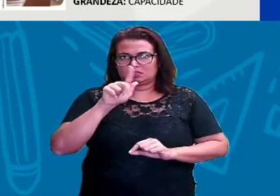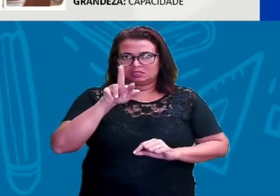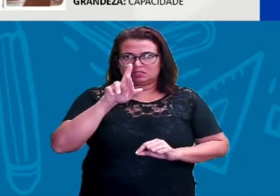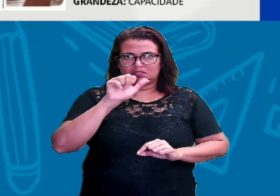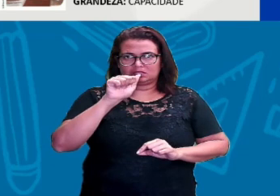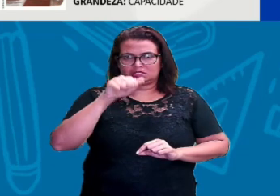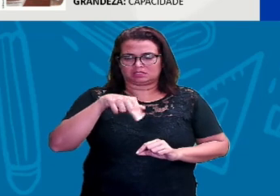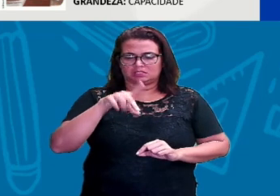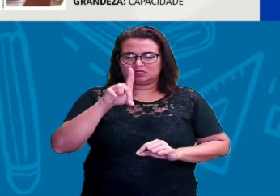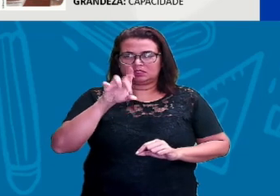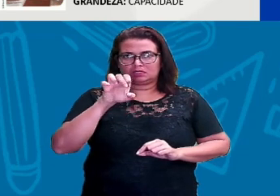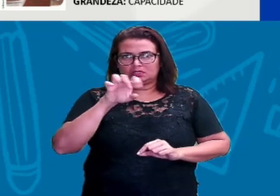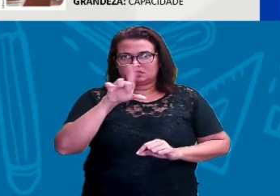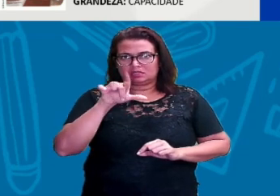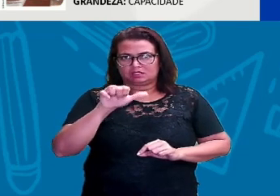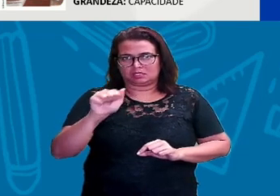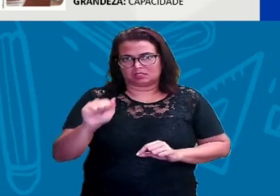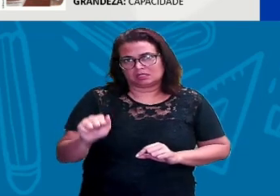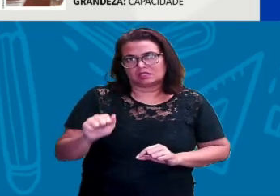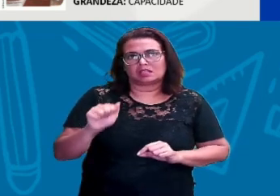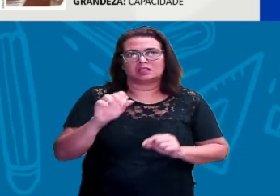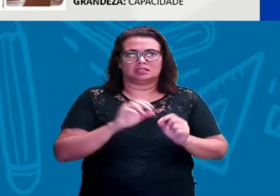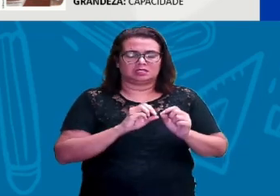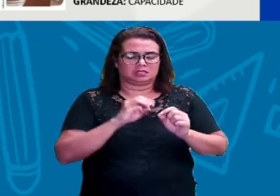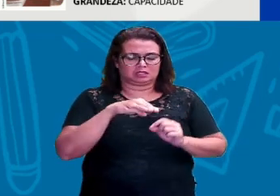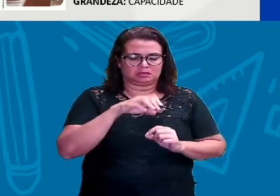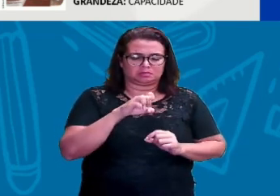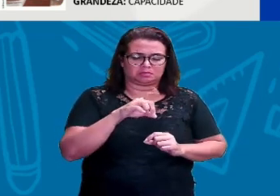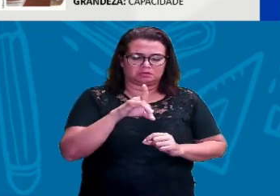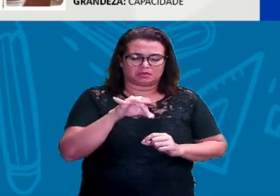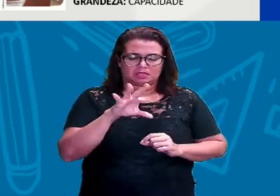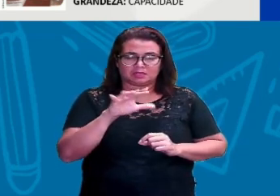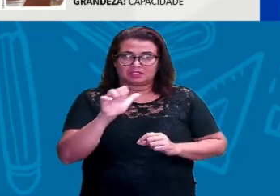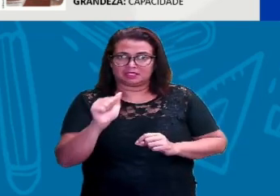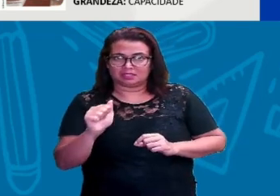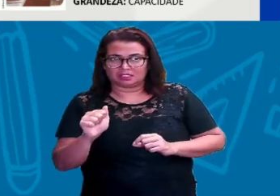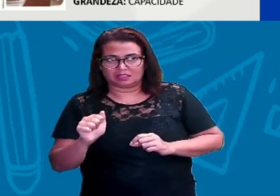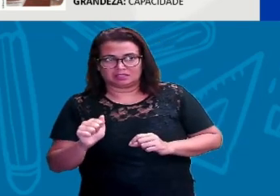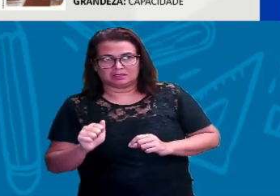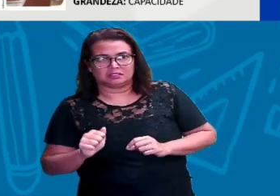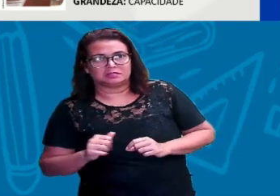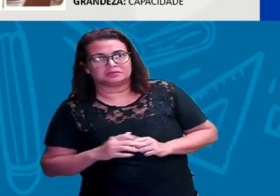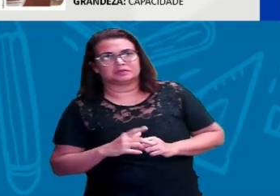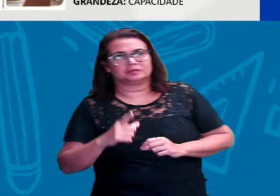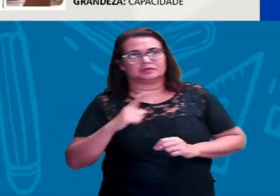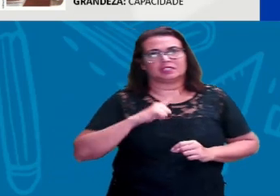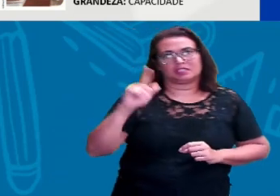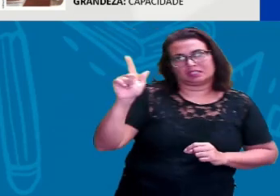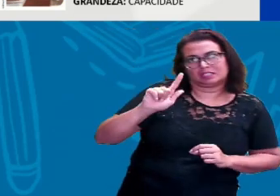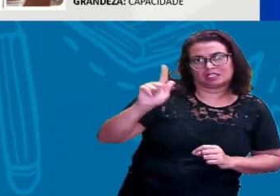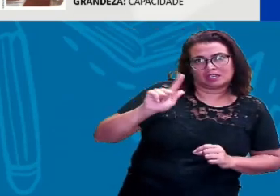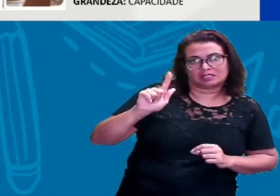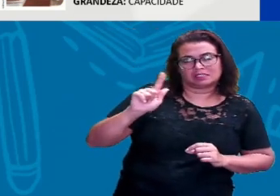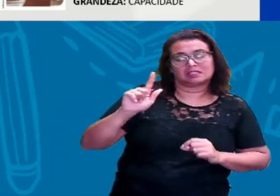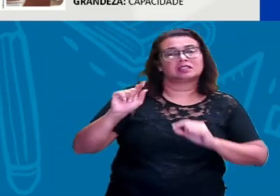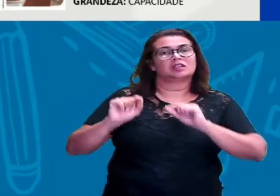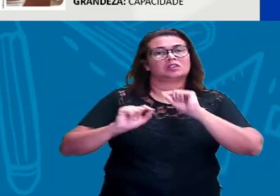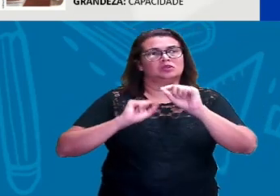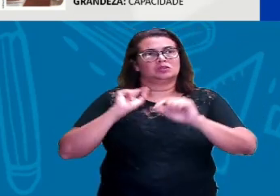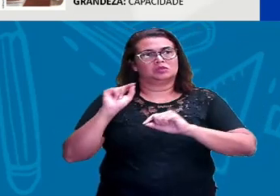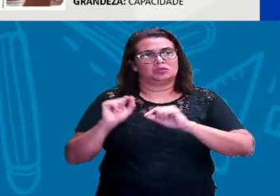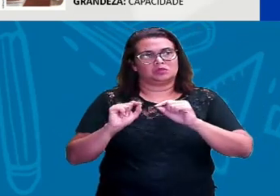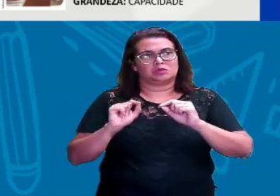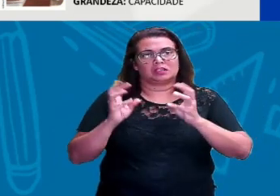medida, para que vocês possam identificar essa relação. Grandeza é tudo aquilo que pode